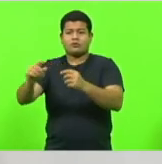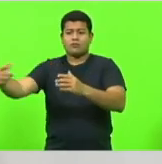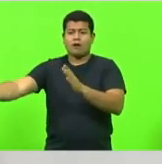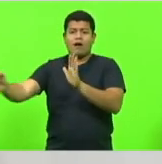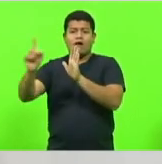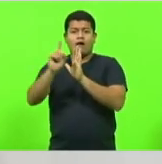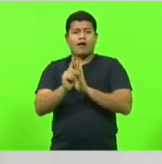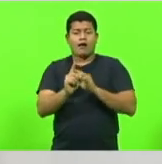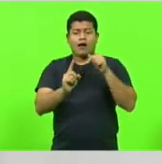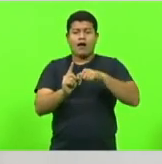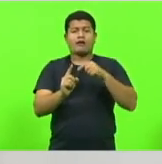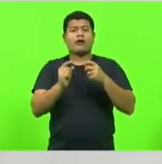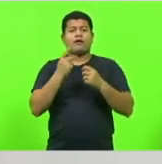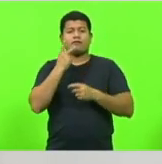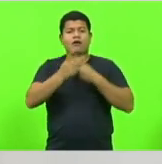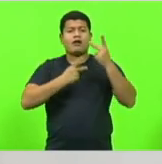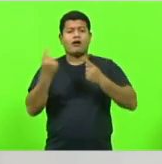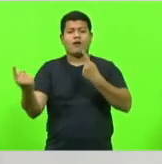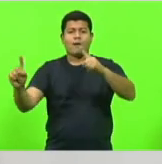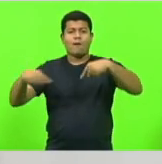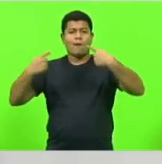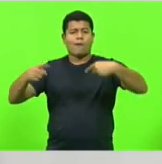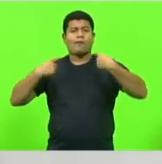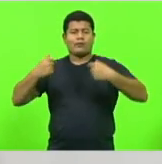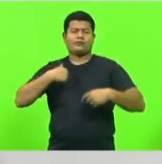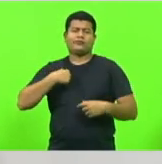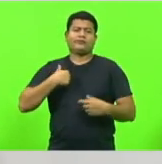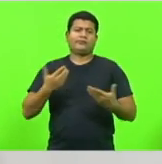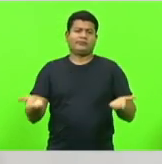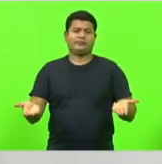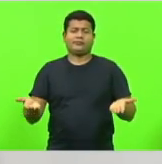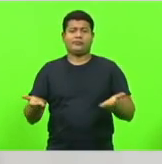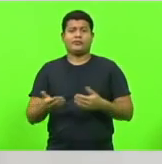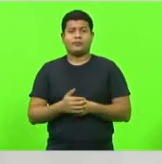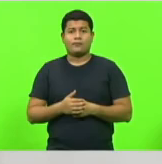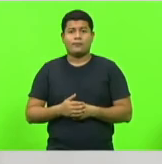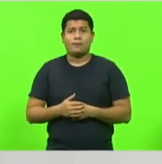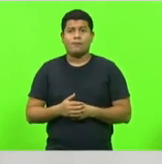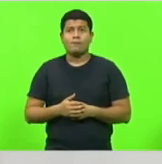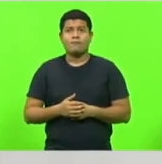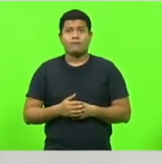cidadão. Entra lá e coloca. Você vai ver o quanto que é gasto